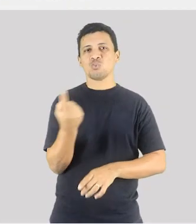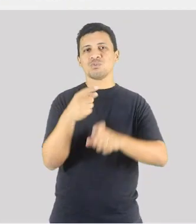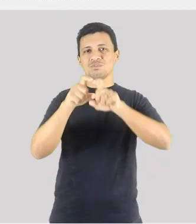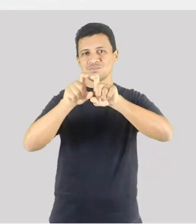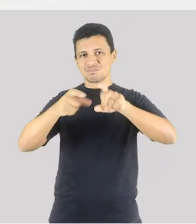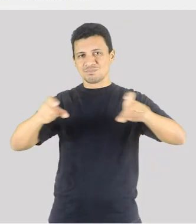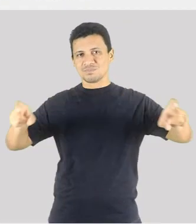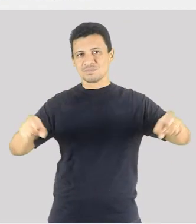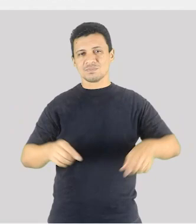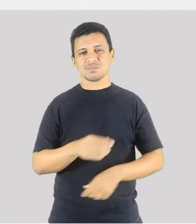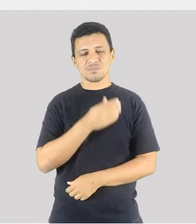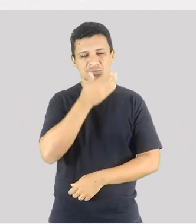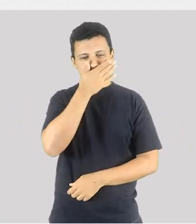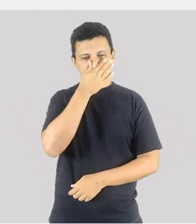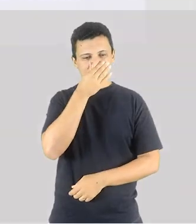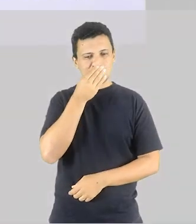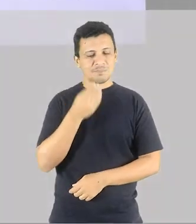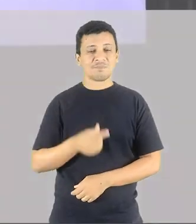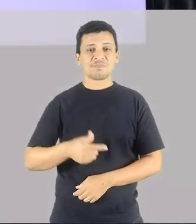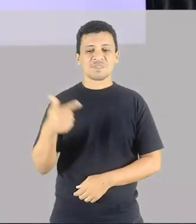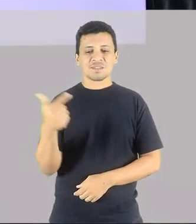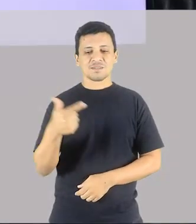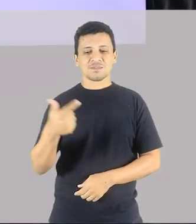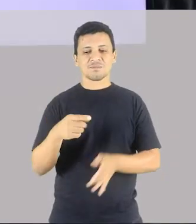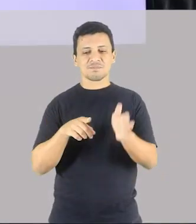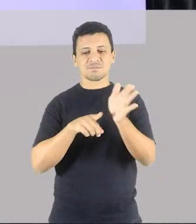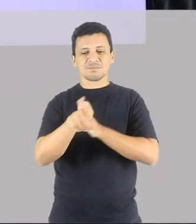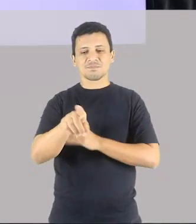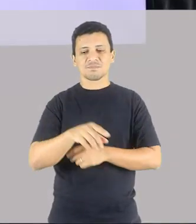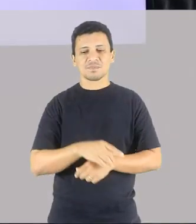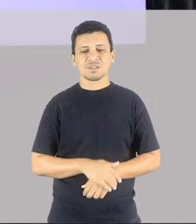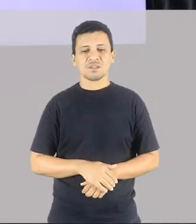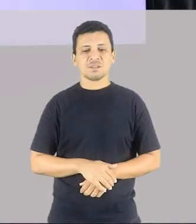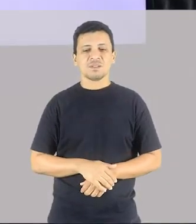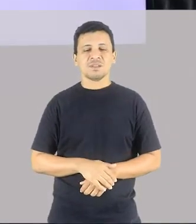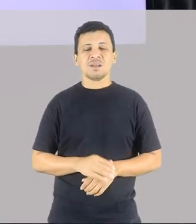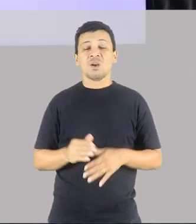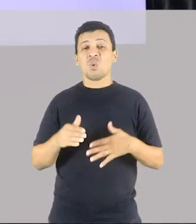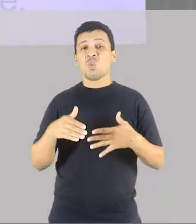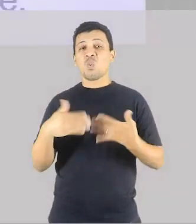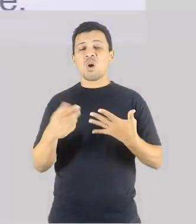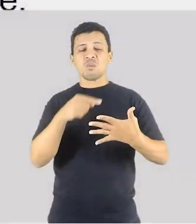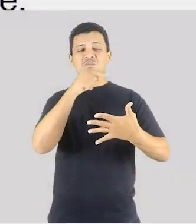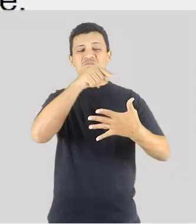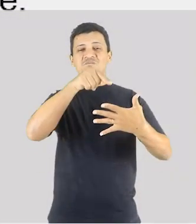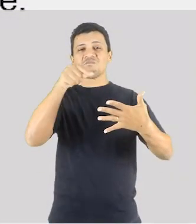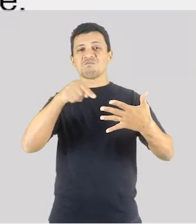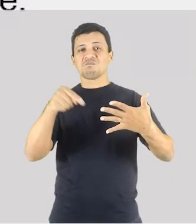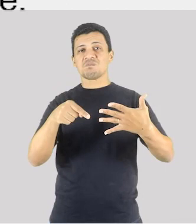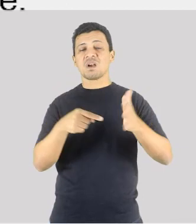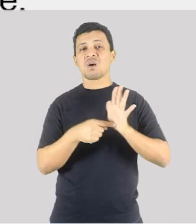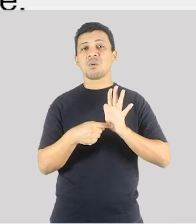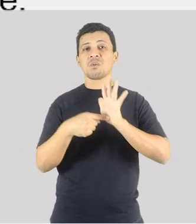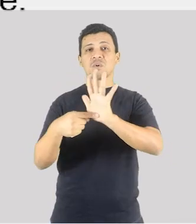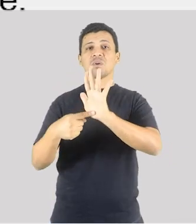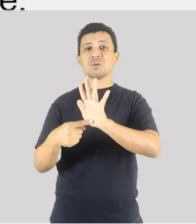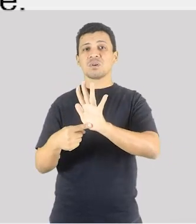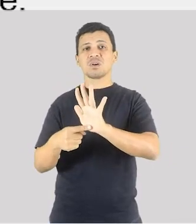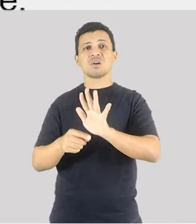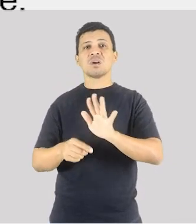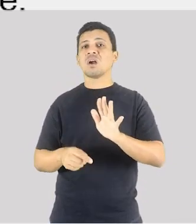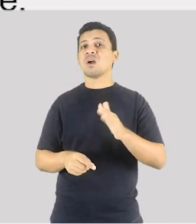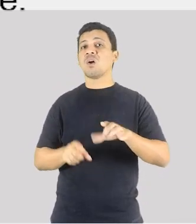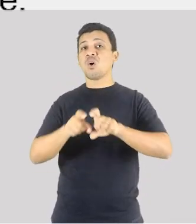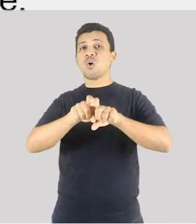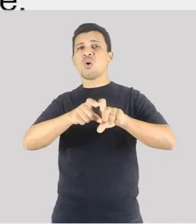subjetiva. Tudo bem? Vamos para a segunda. Qual das alternativas traz uma oração objetiva direta? Essa é fácil, hein? É